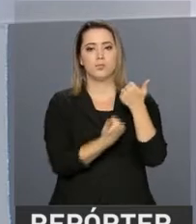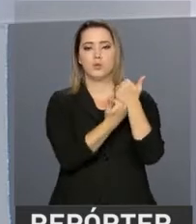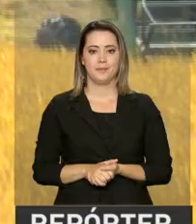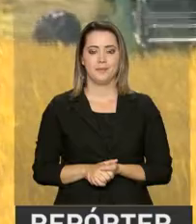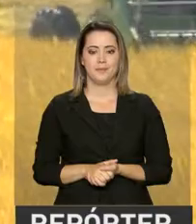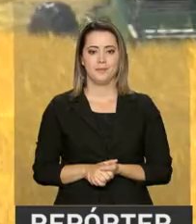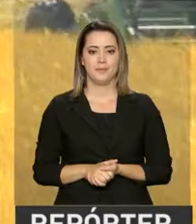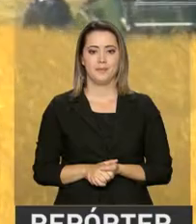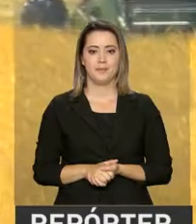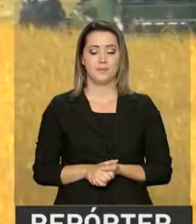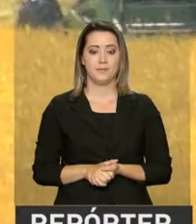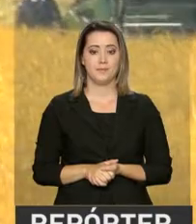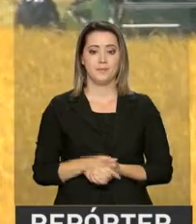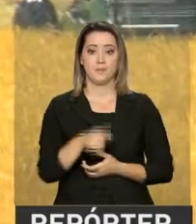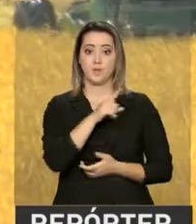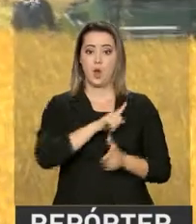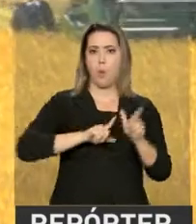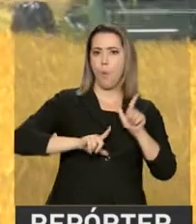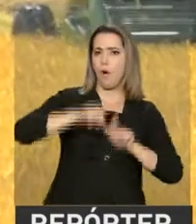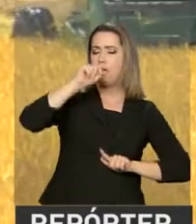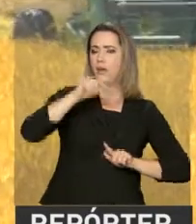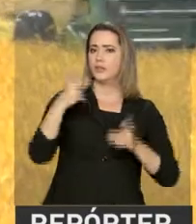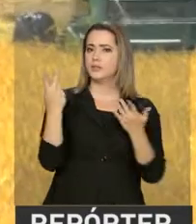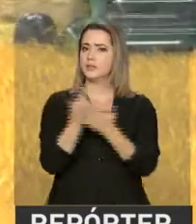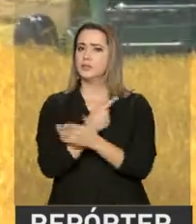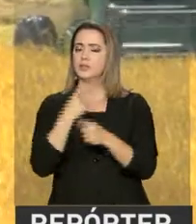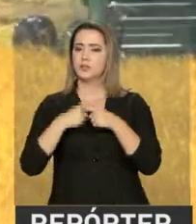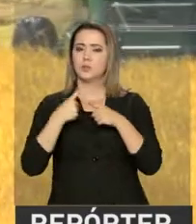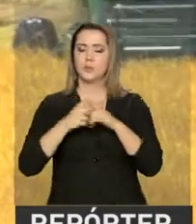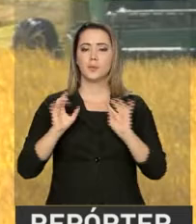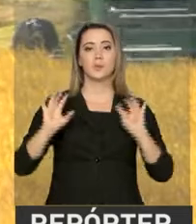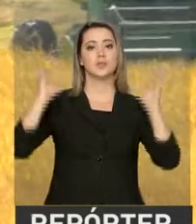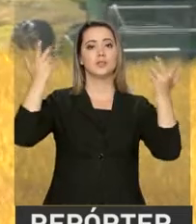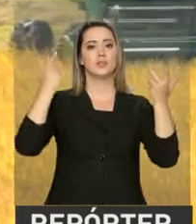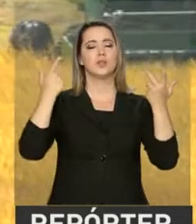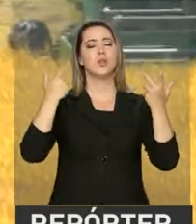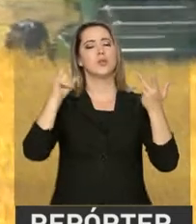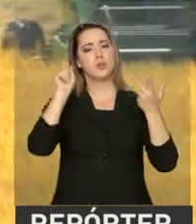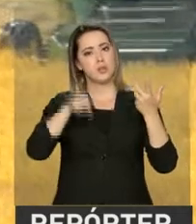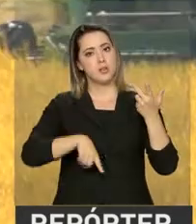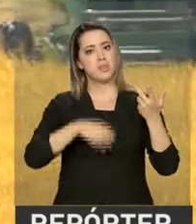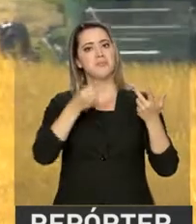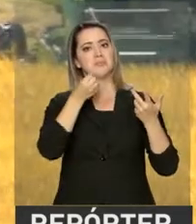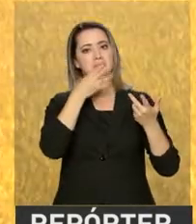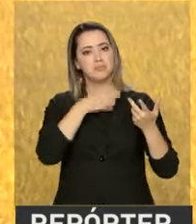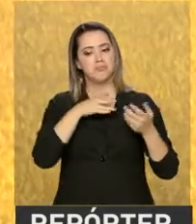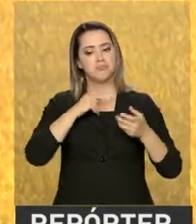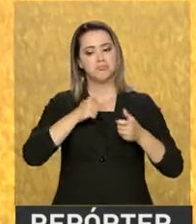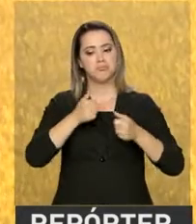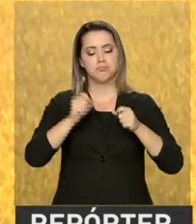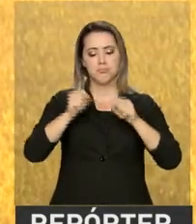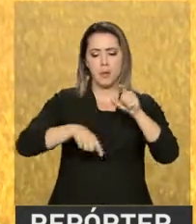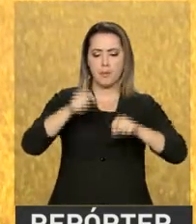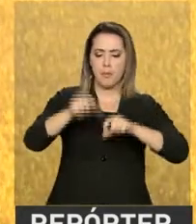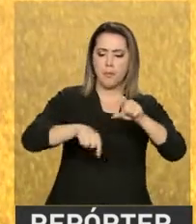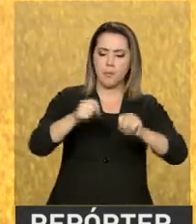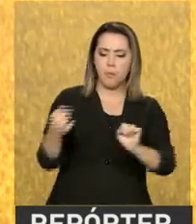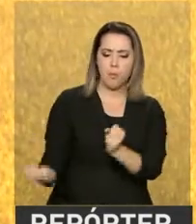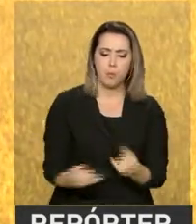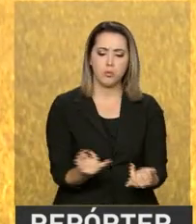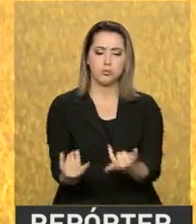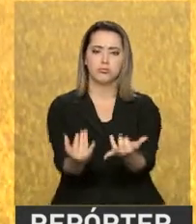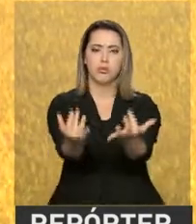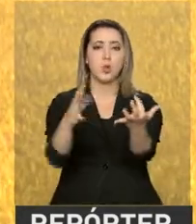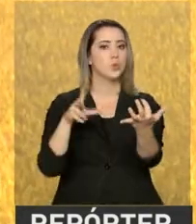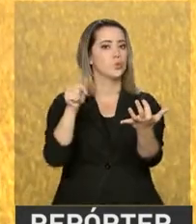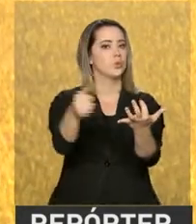2019. Um recorde se deve às condições climáticas favoráveis ao aumento da produtividade média de todas